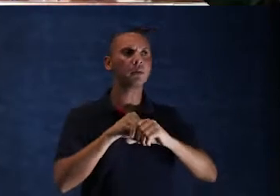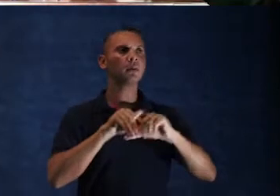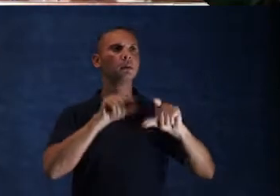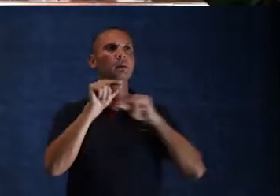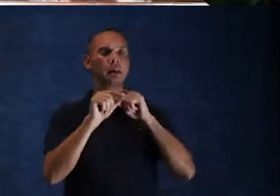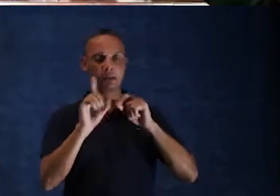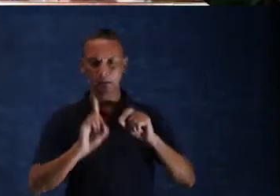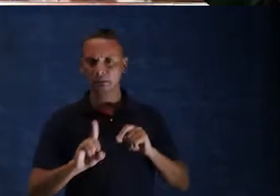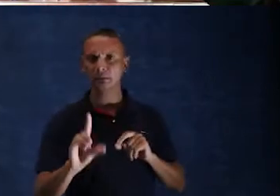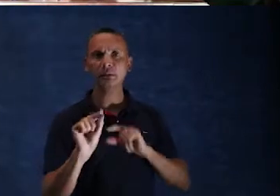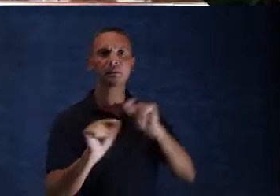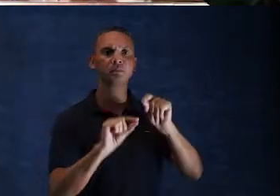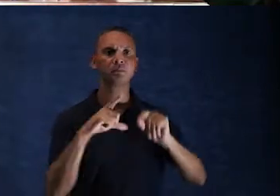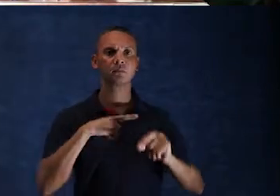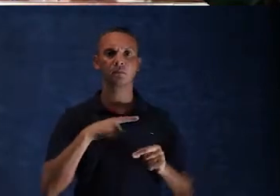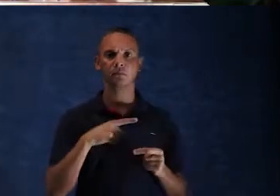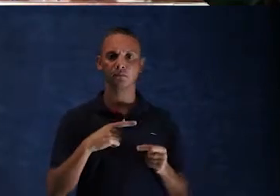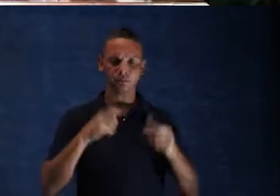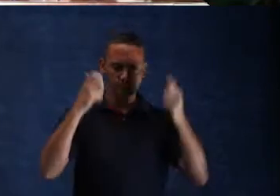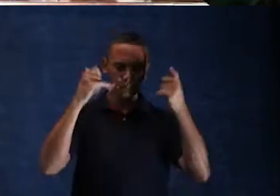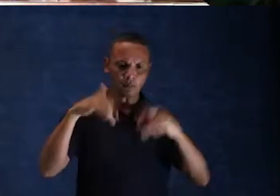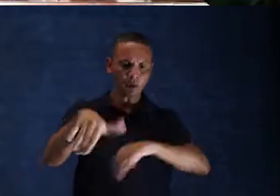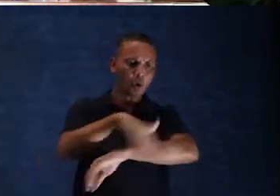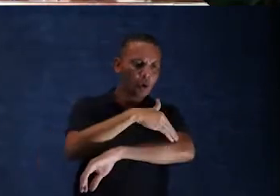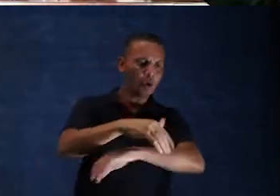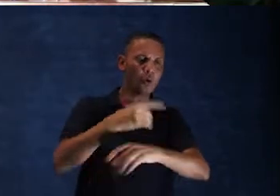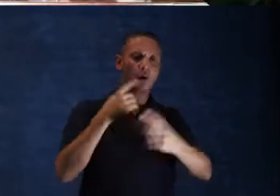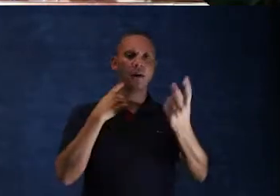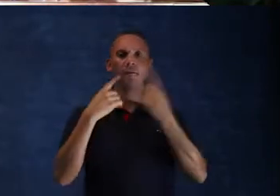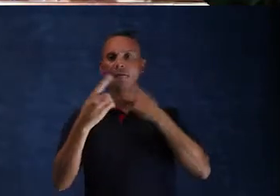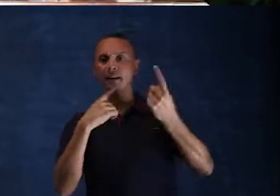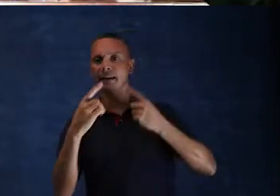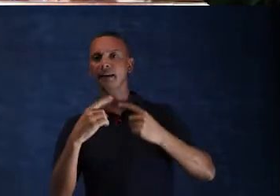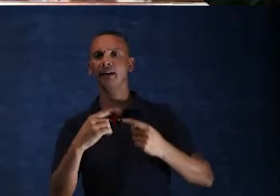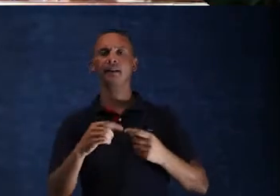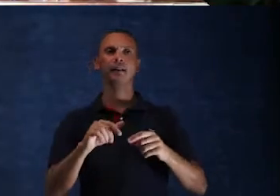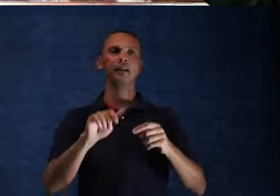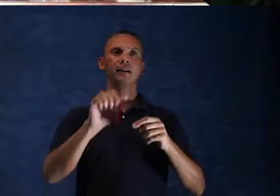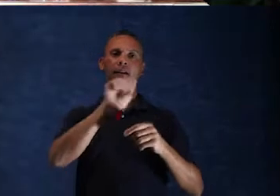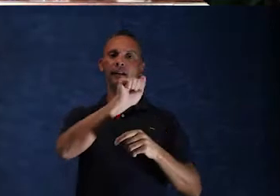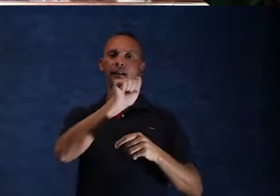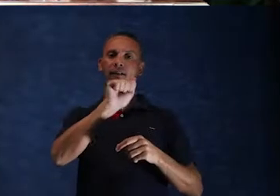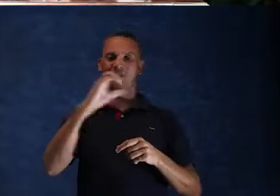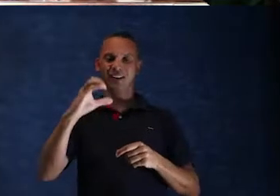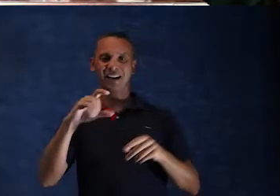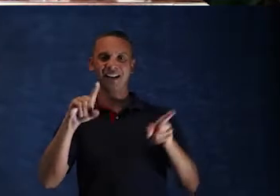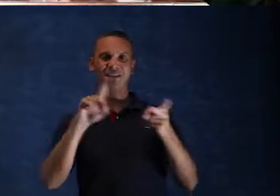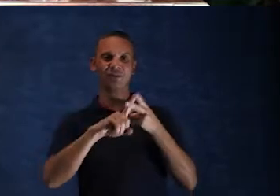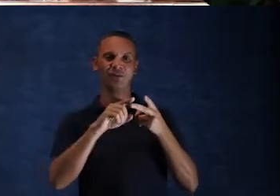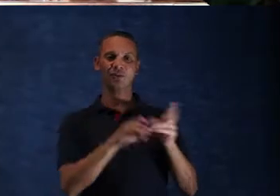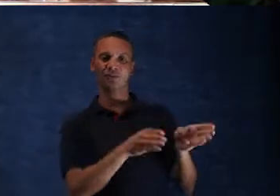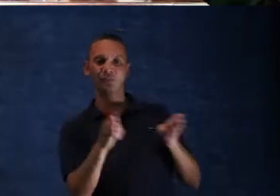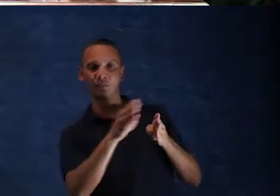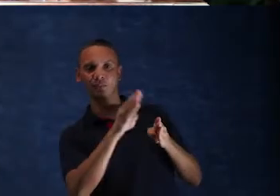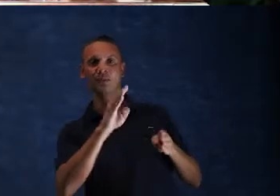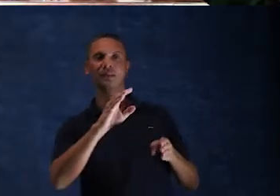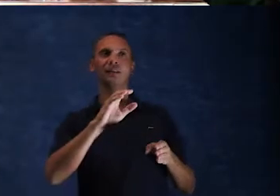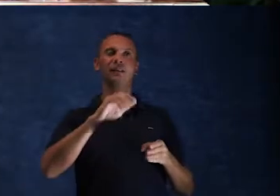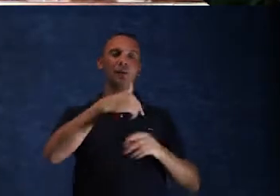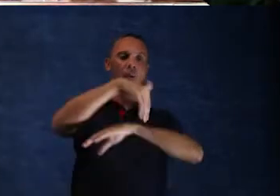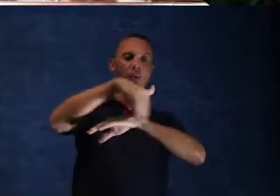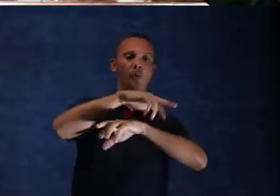citações explícitas e exatas a ruas e avenidas, como a Presidente Antônio Carlos, ou as alamedas, como a das